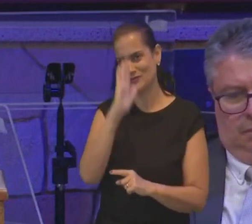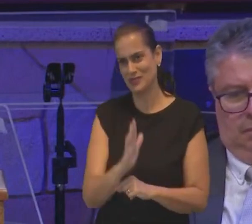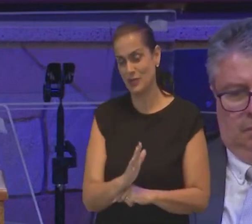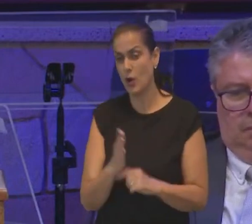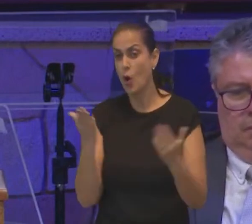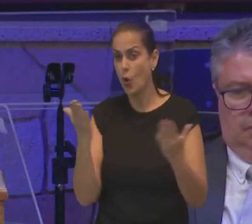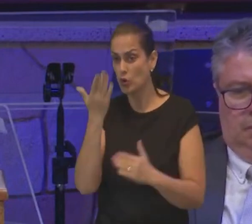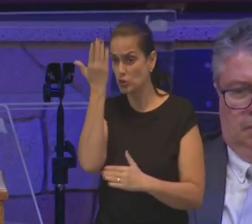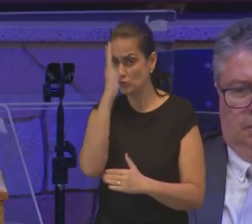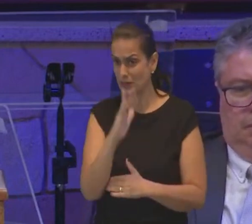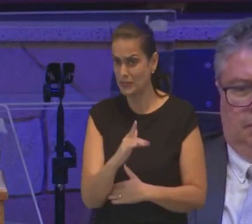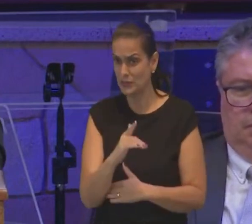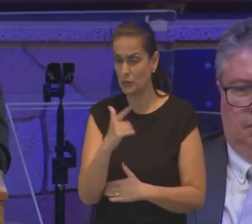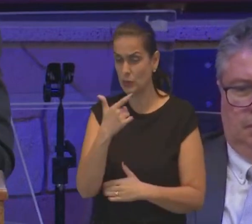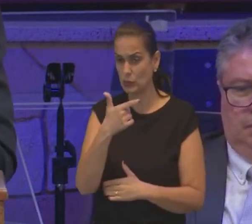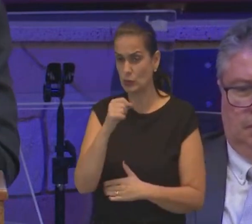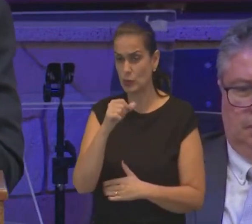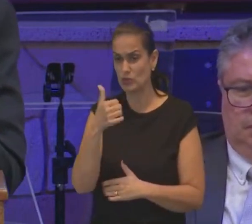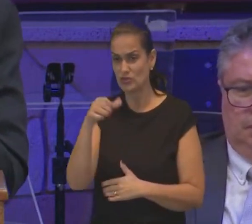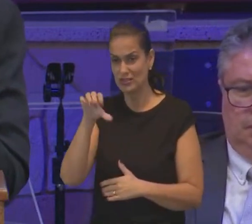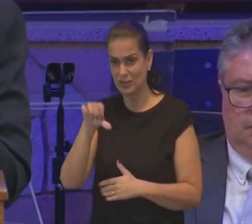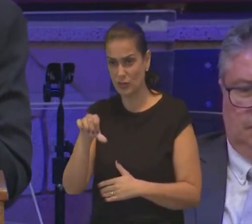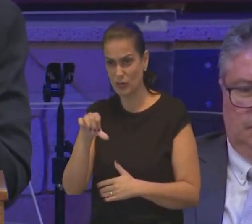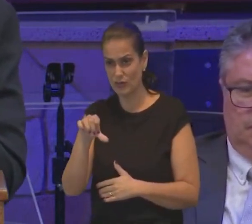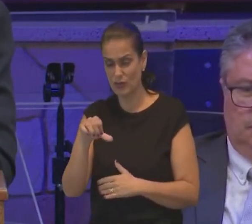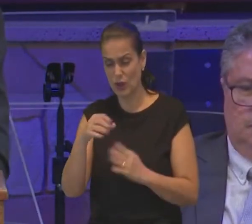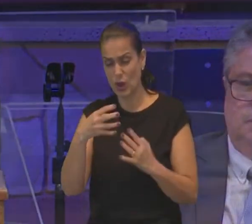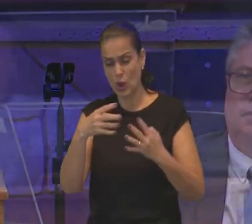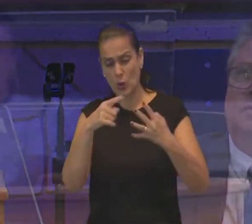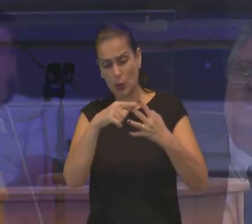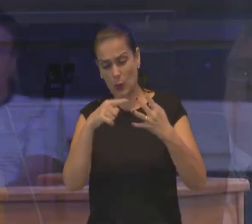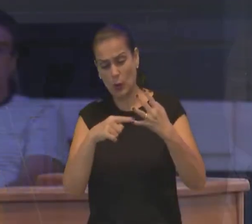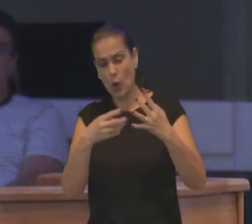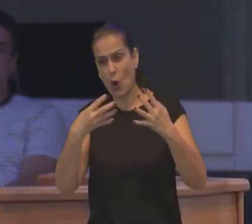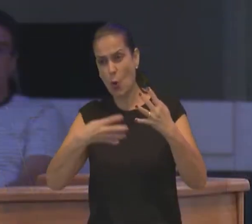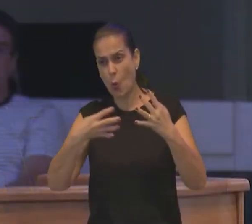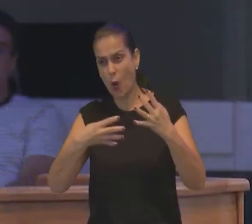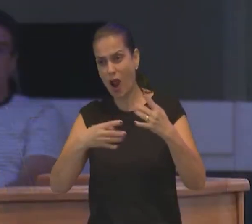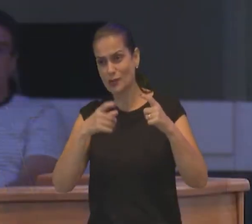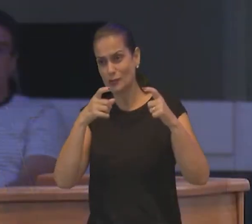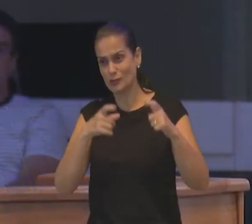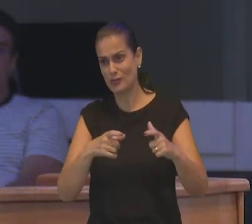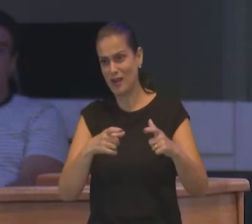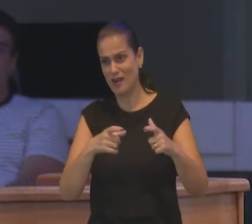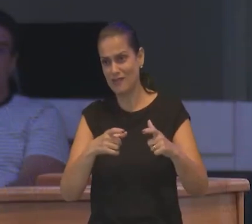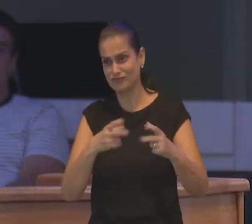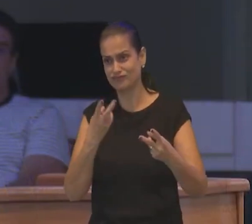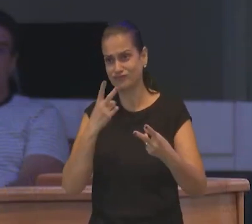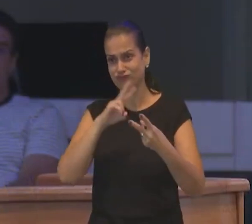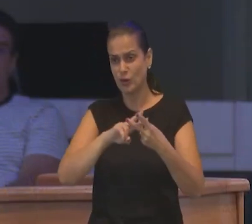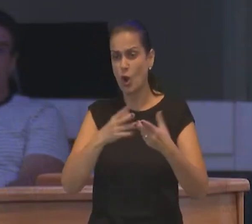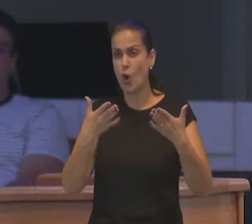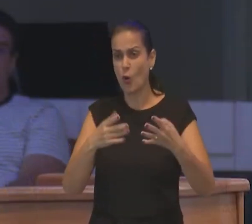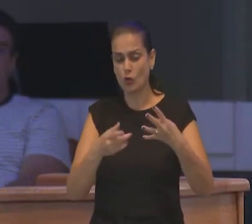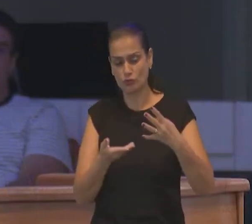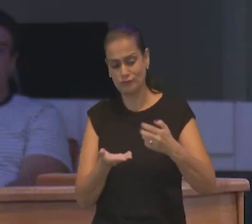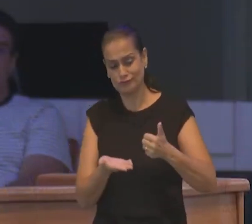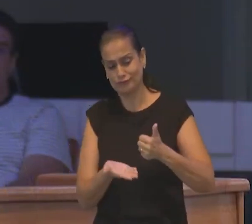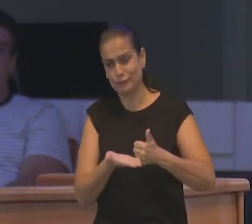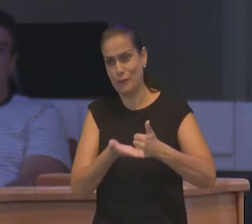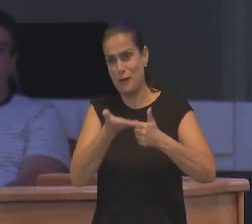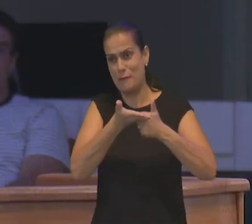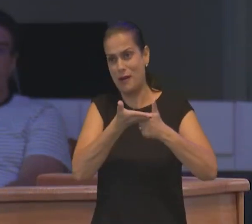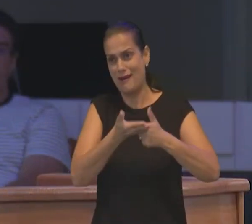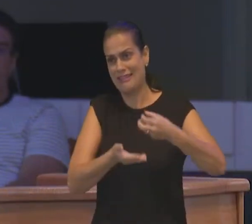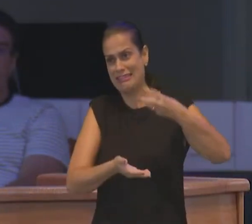Brasil, meus irmãos, em 2019 o Brasil era 4º lugar em população carcerária do mundo. Hoje o Brasil está em 3º lugar